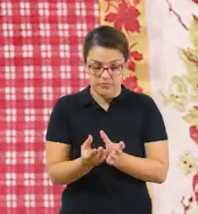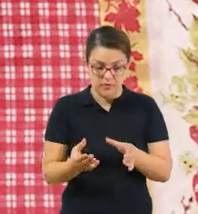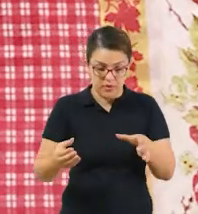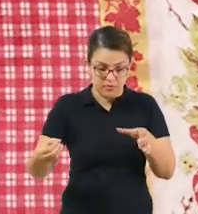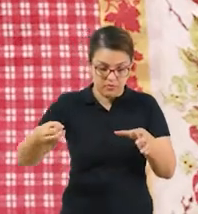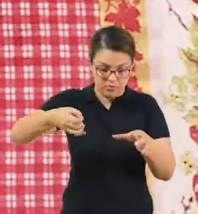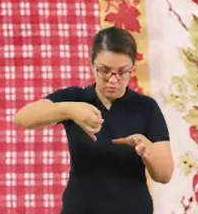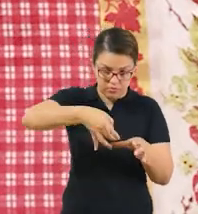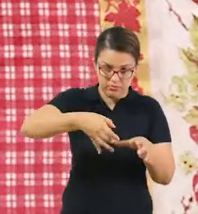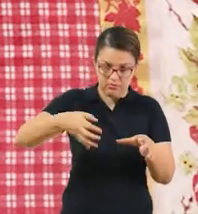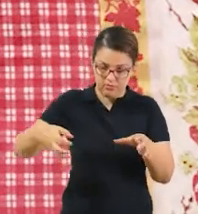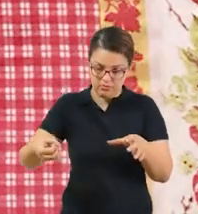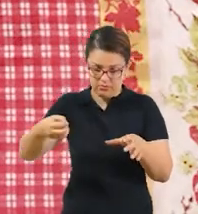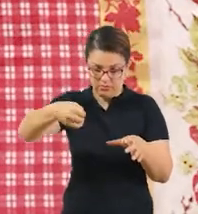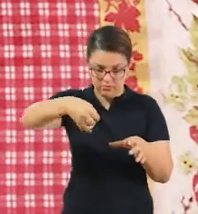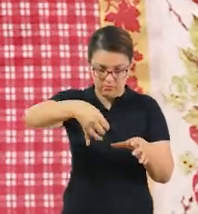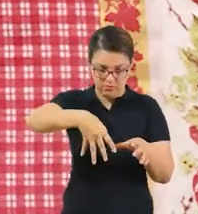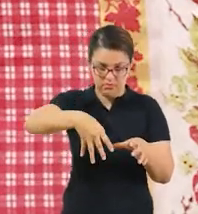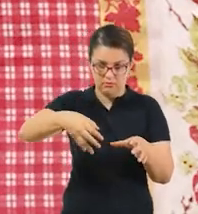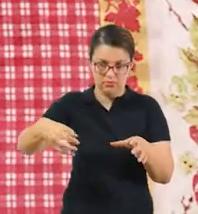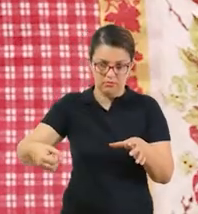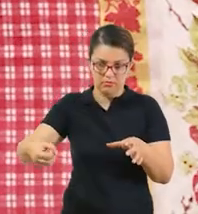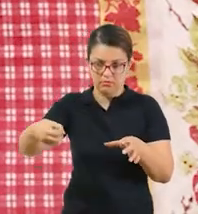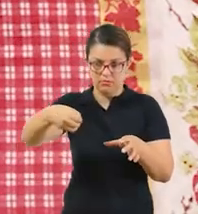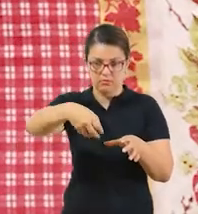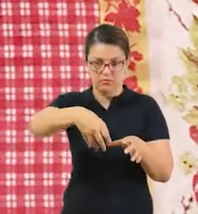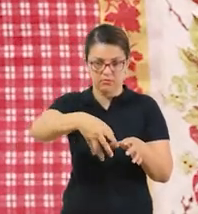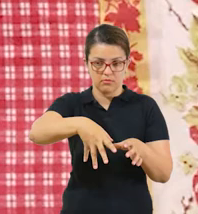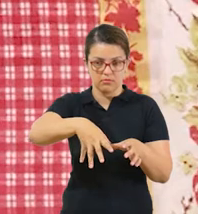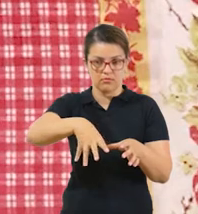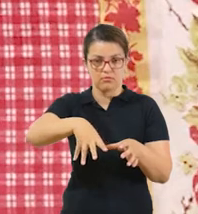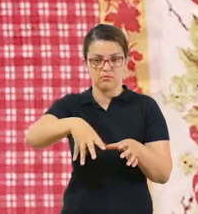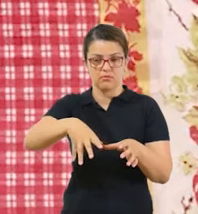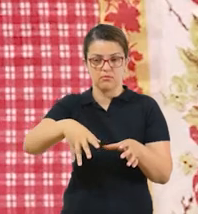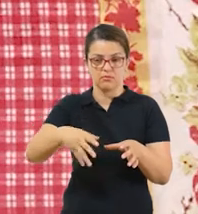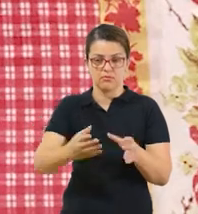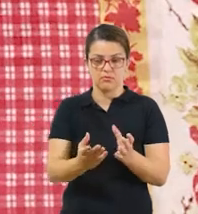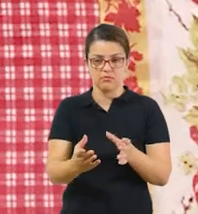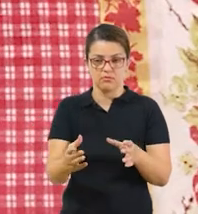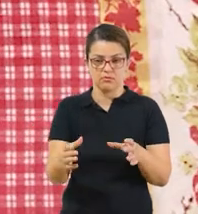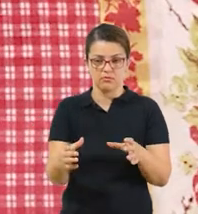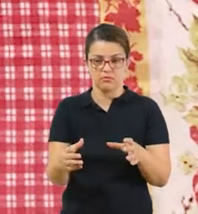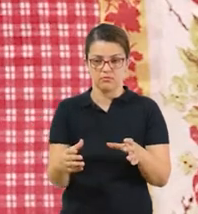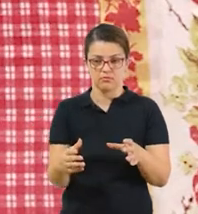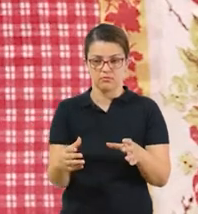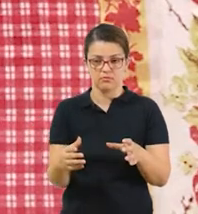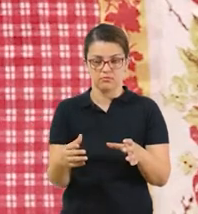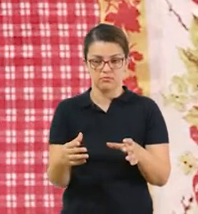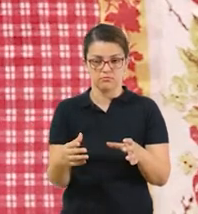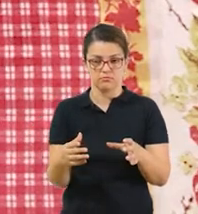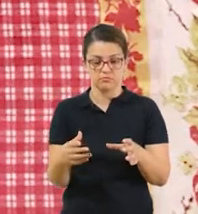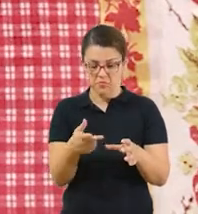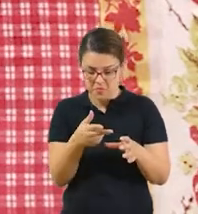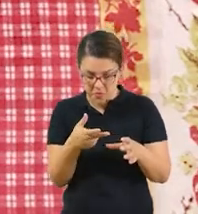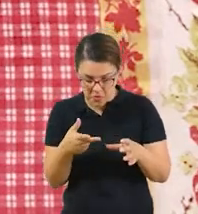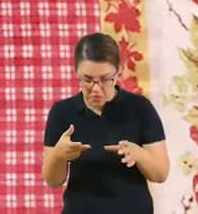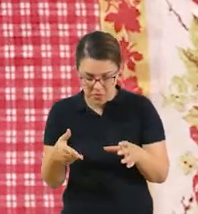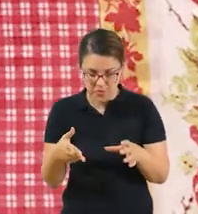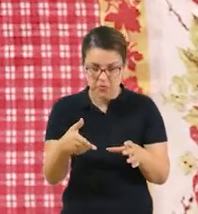do gelo. E aí você deixa que ela coloque dentro da bacia de água também.